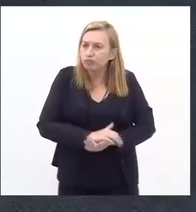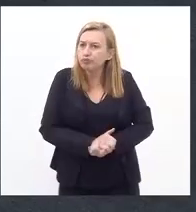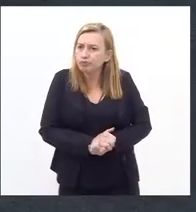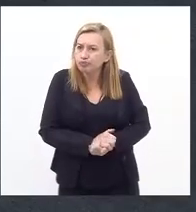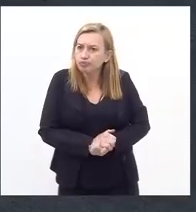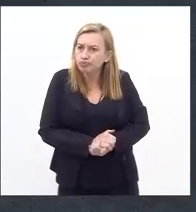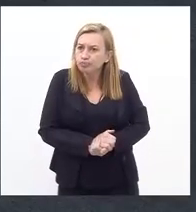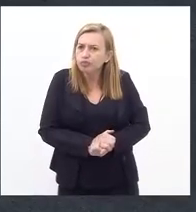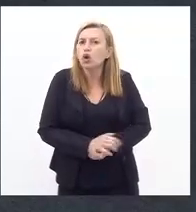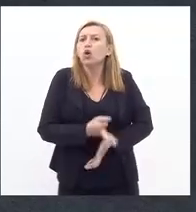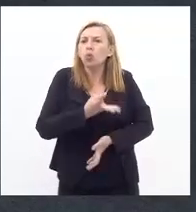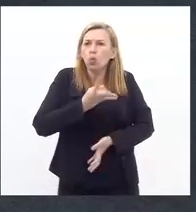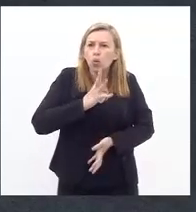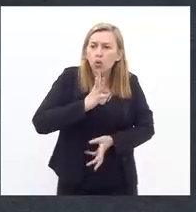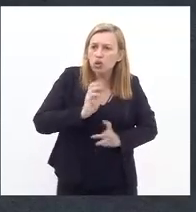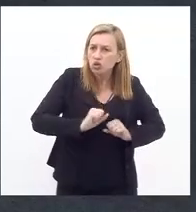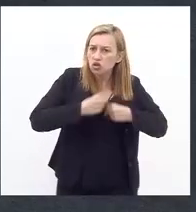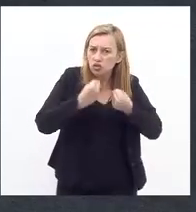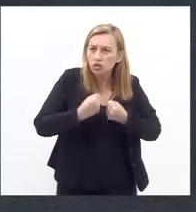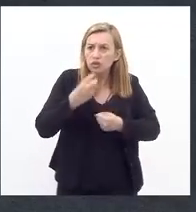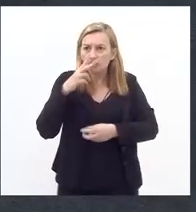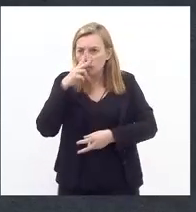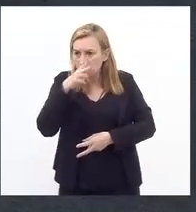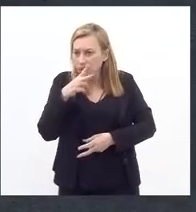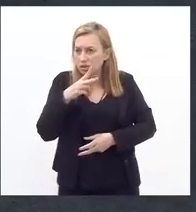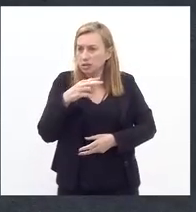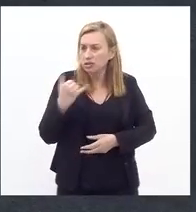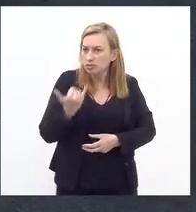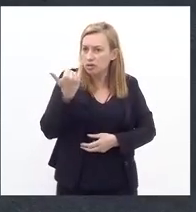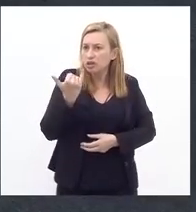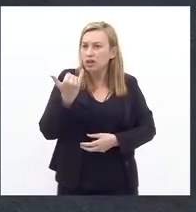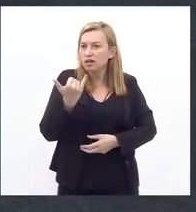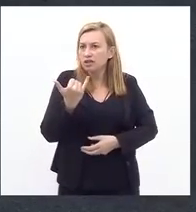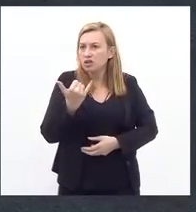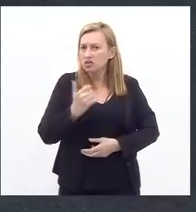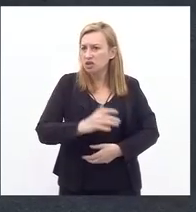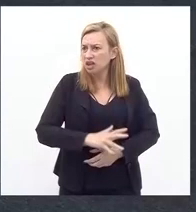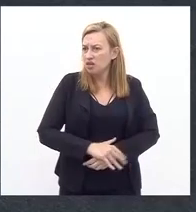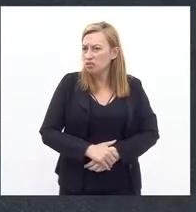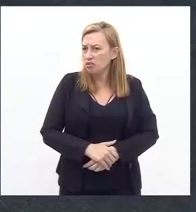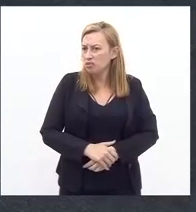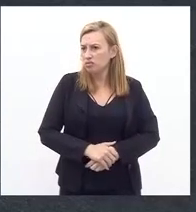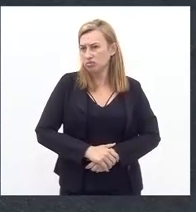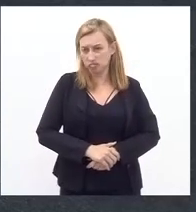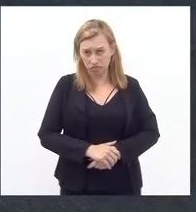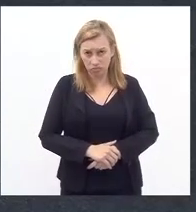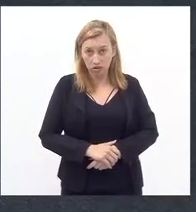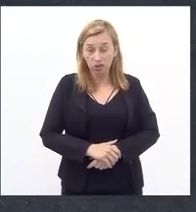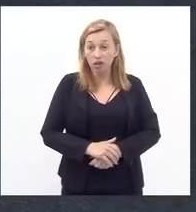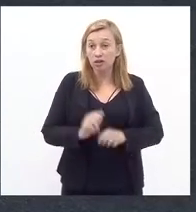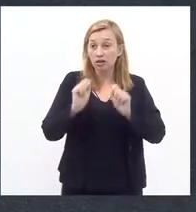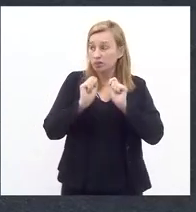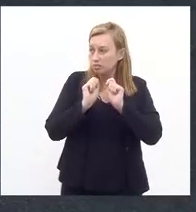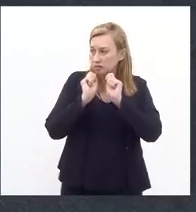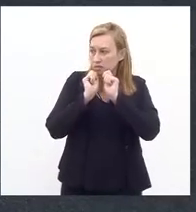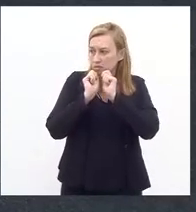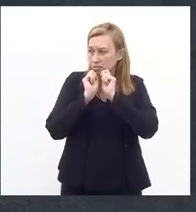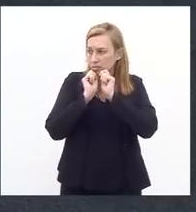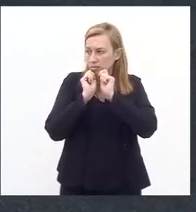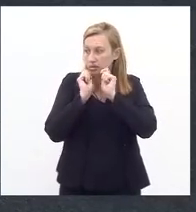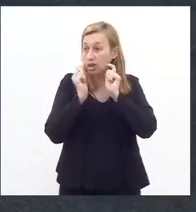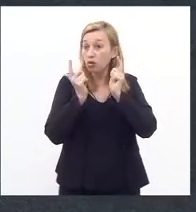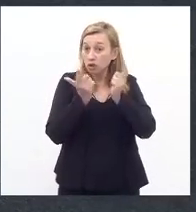que reconheço os esforços importantes liderados pela Assembleia Legislativa para produzir